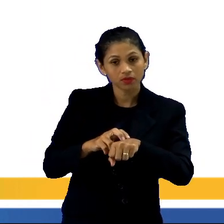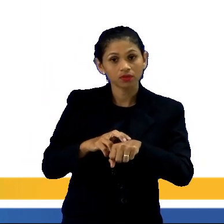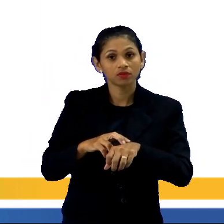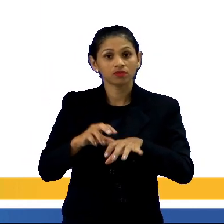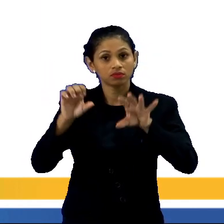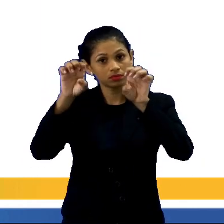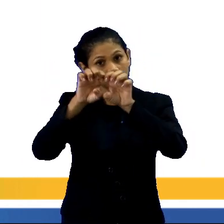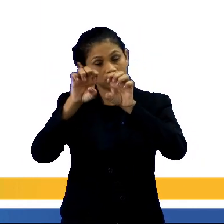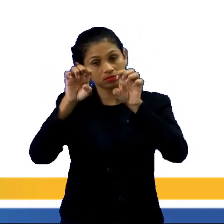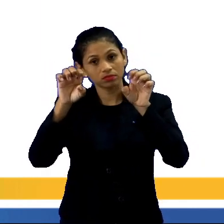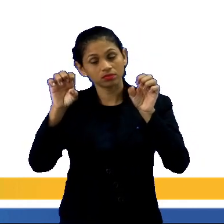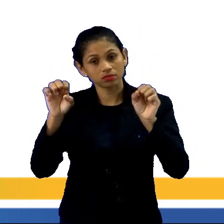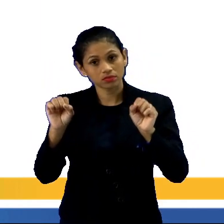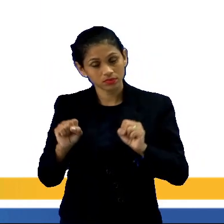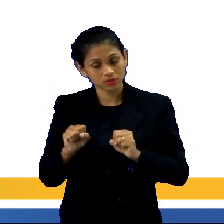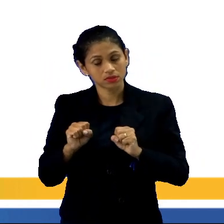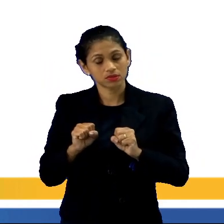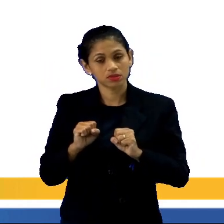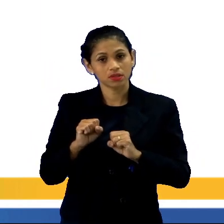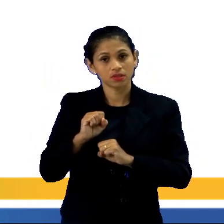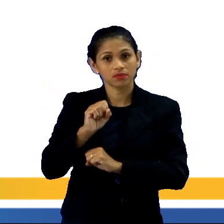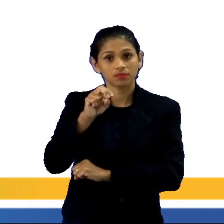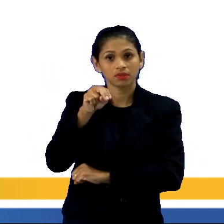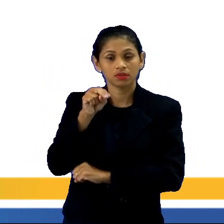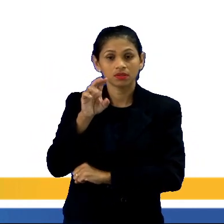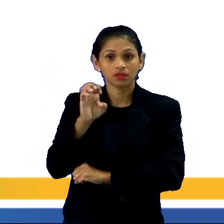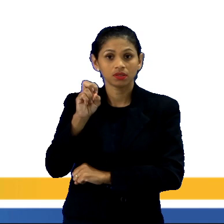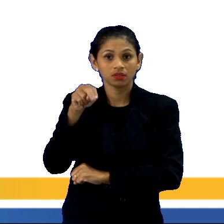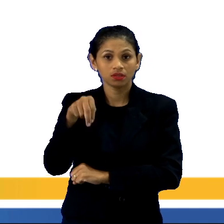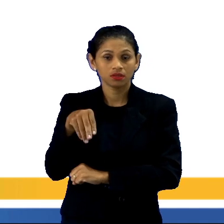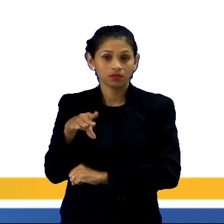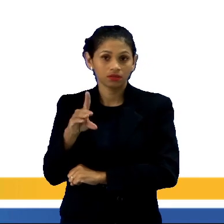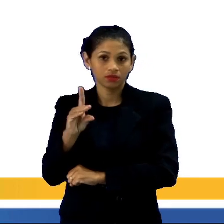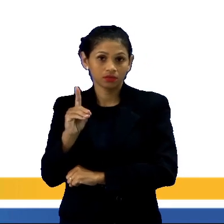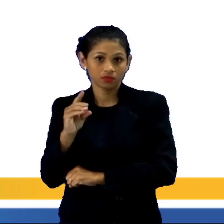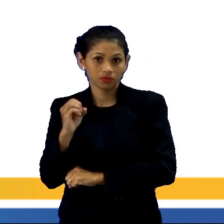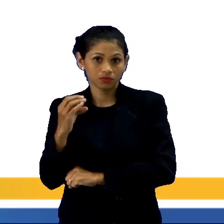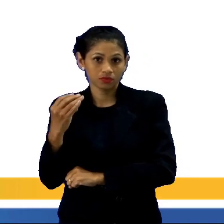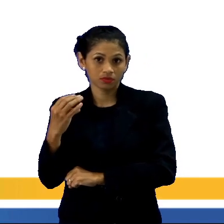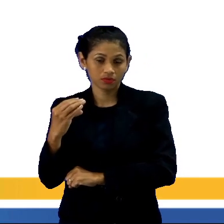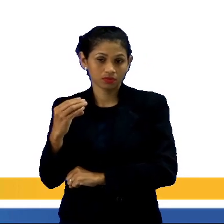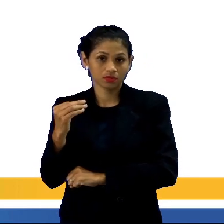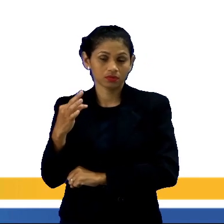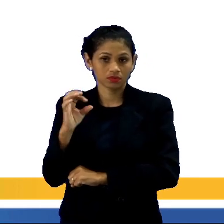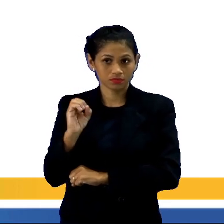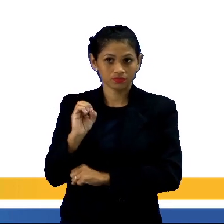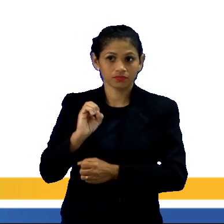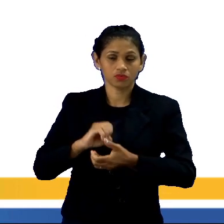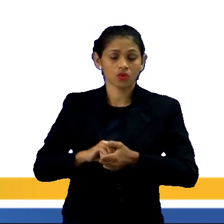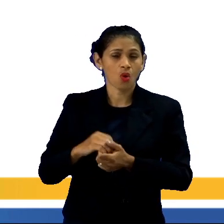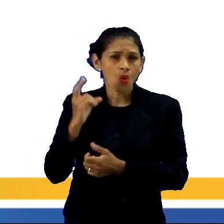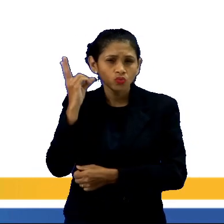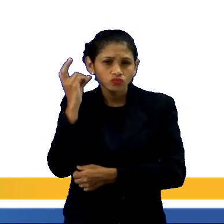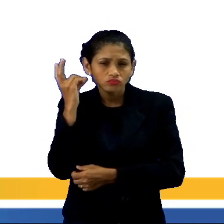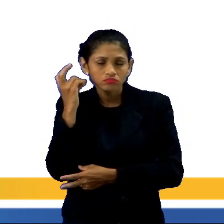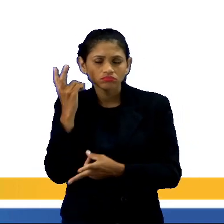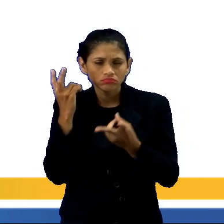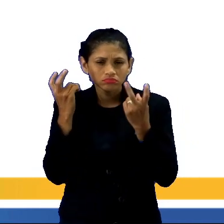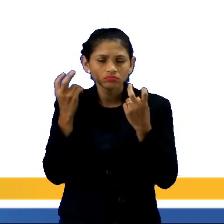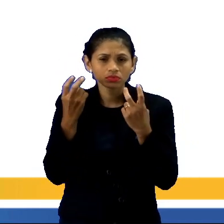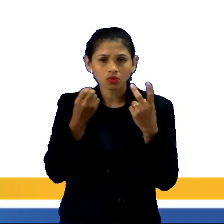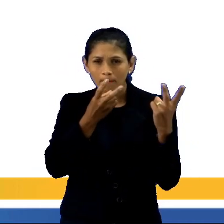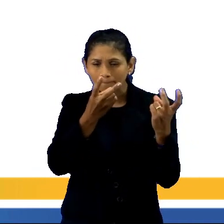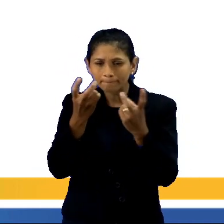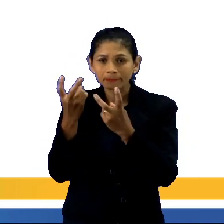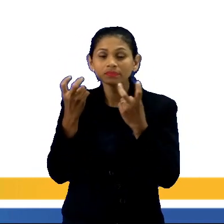endócrino. Inclusive, os sons que a gente recebe, os sons que a gente percebe, também são um tipo de resposta,